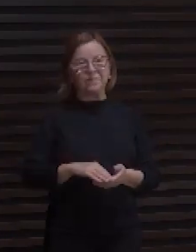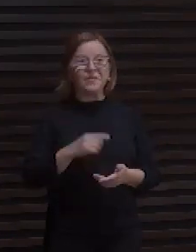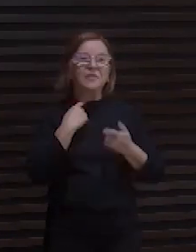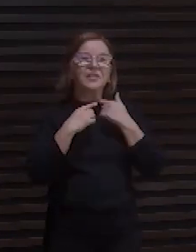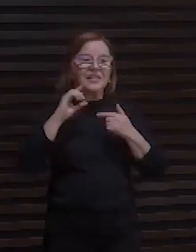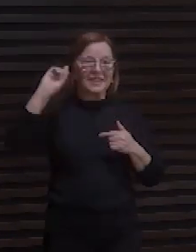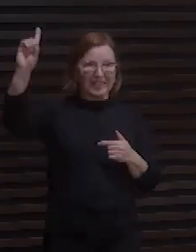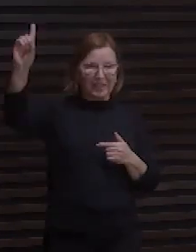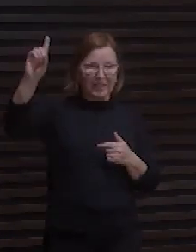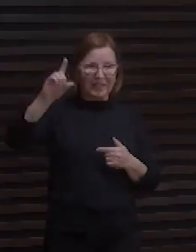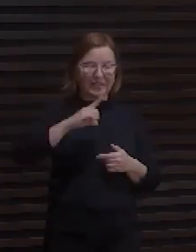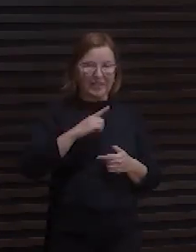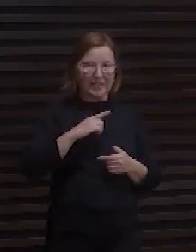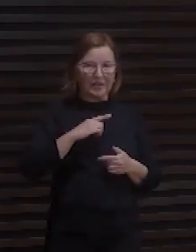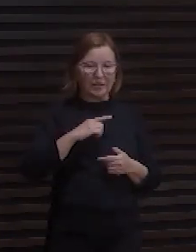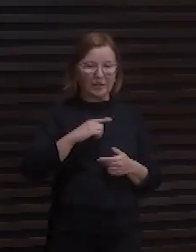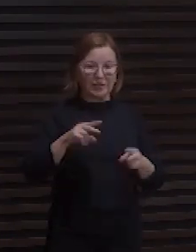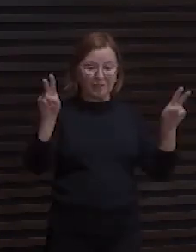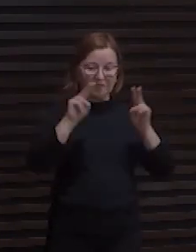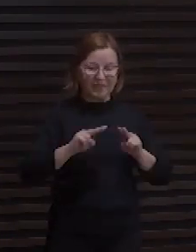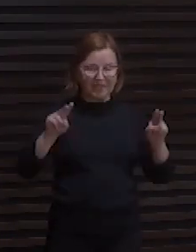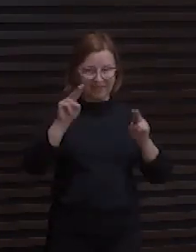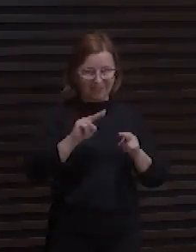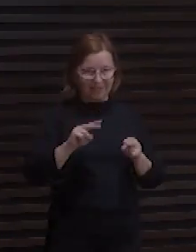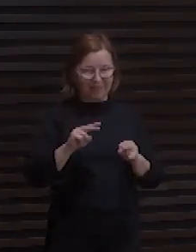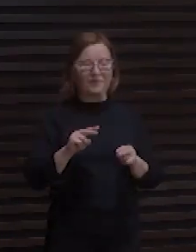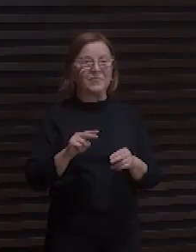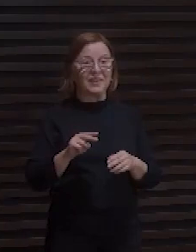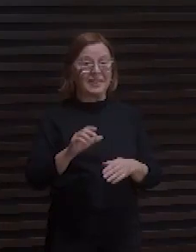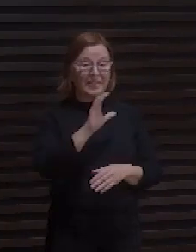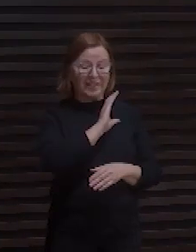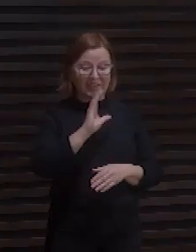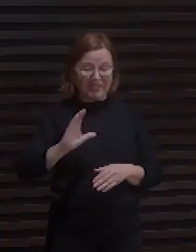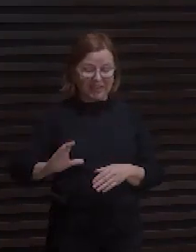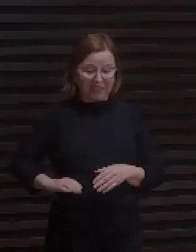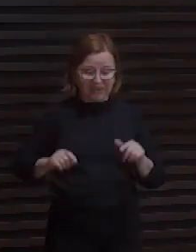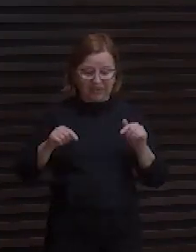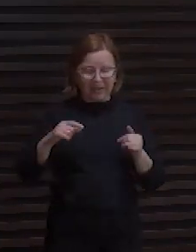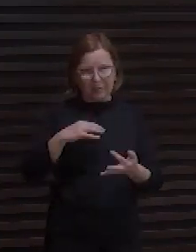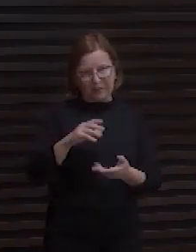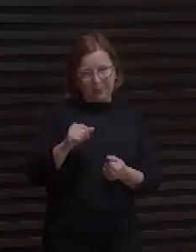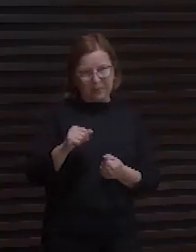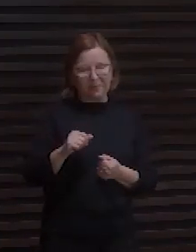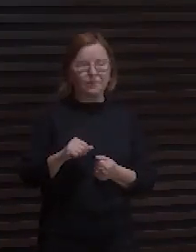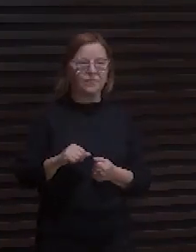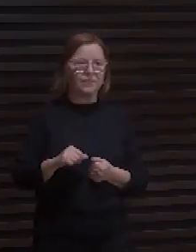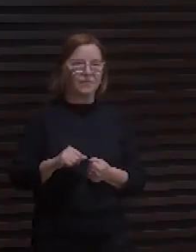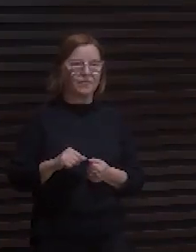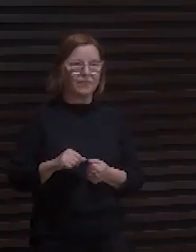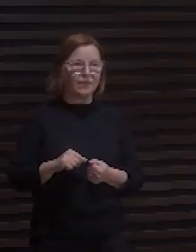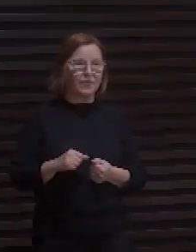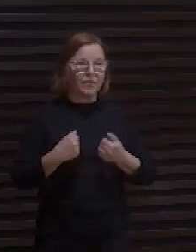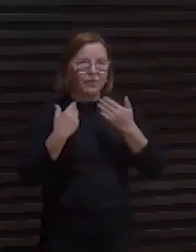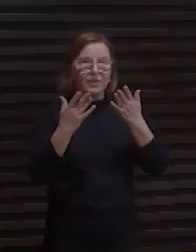é que tenhamos uma cosmovisão cristocêntrica das coisas neste mundo, oferecendo a integralidade de nosso